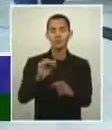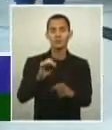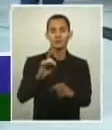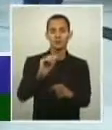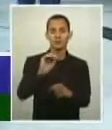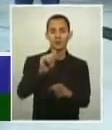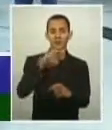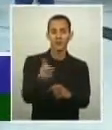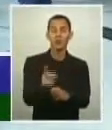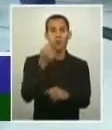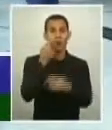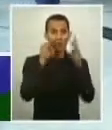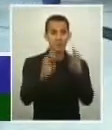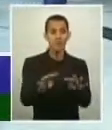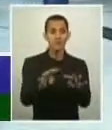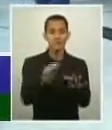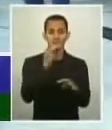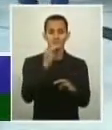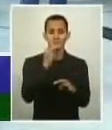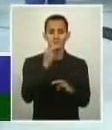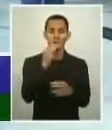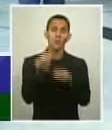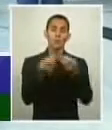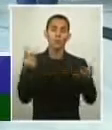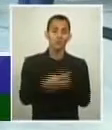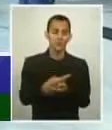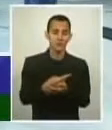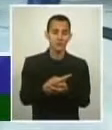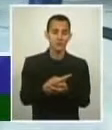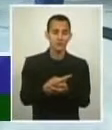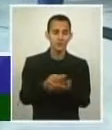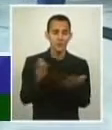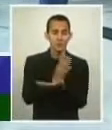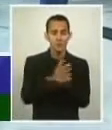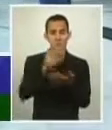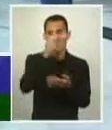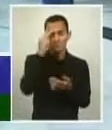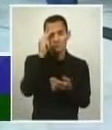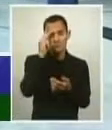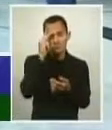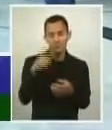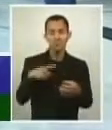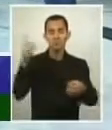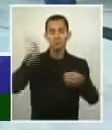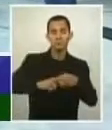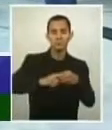Atenção para isso vejam como isso atual muitos ainda vinculam